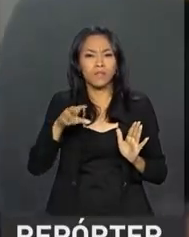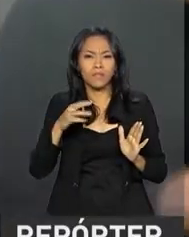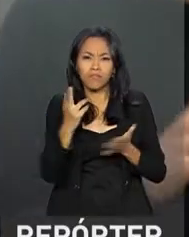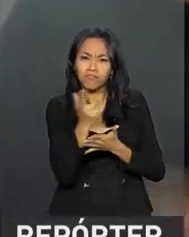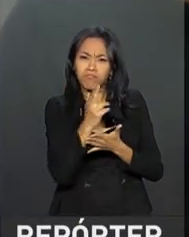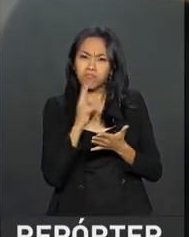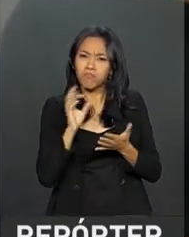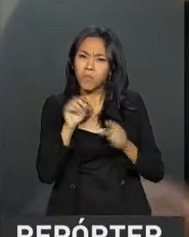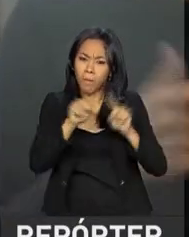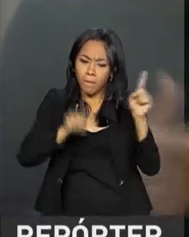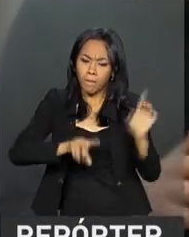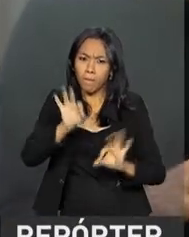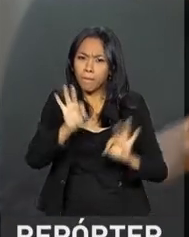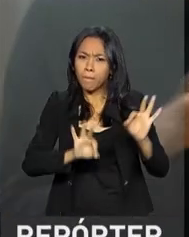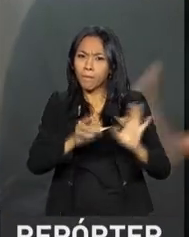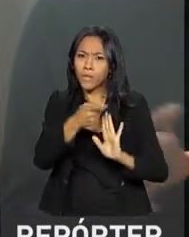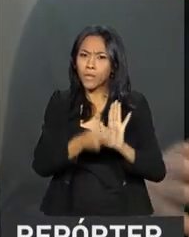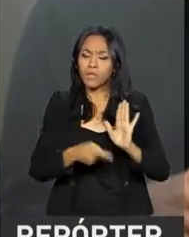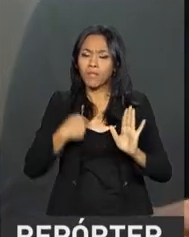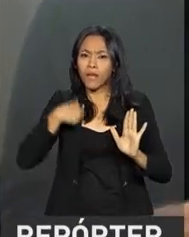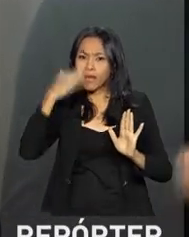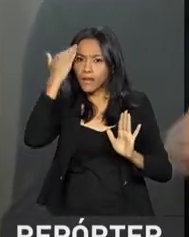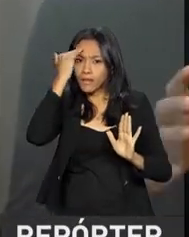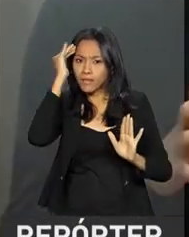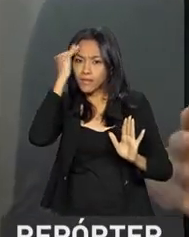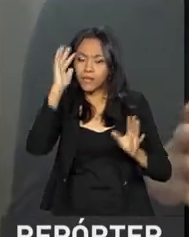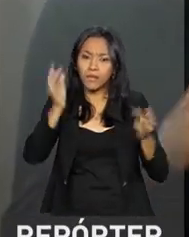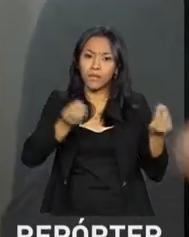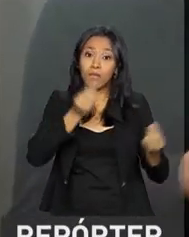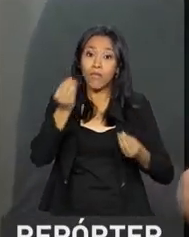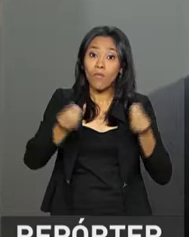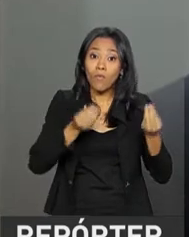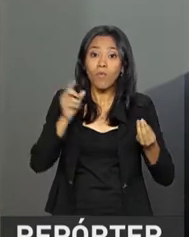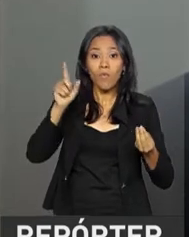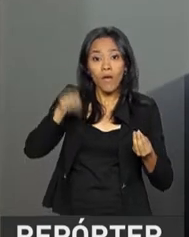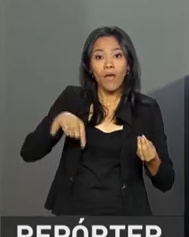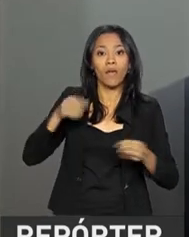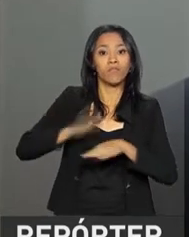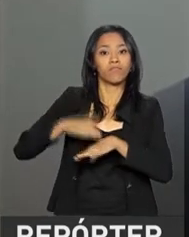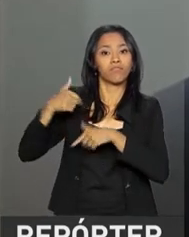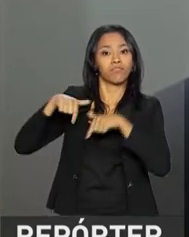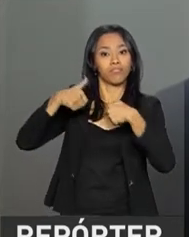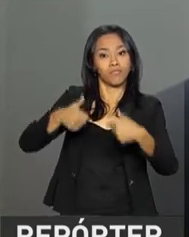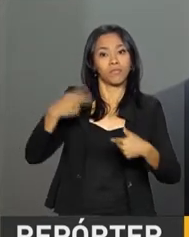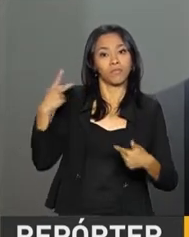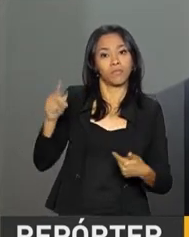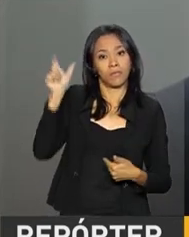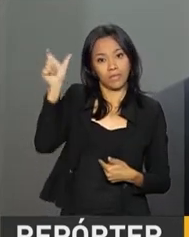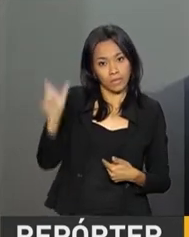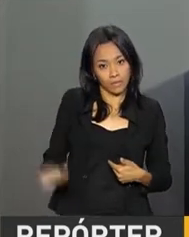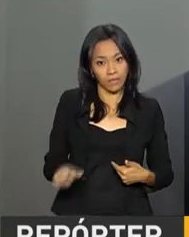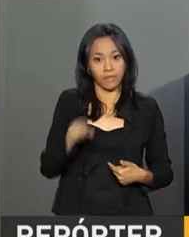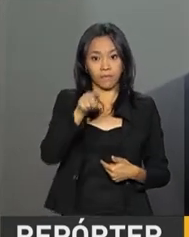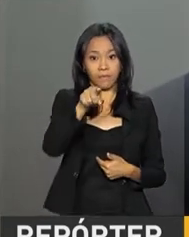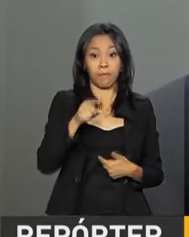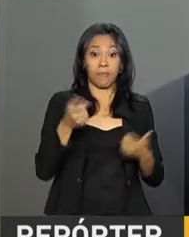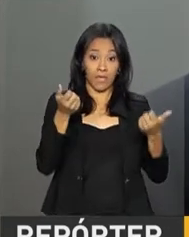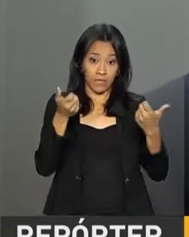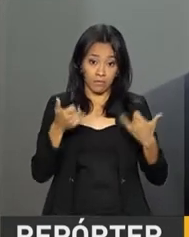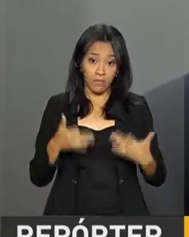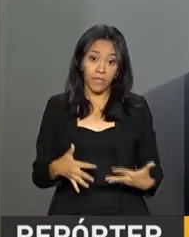uma forma de entender e se aproximar da obra do mestre é uma citação é da qual o